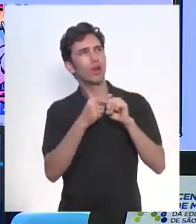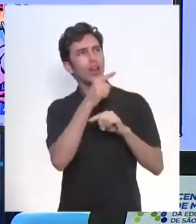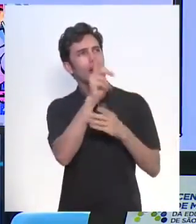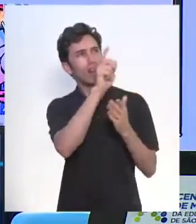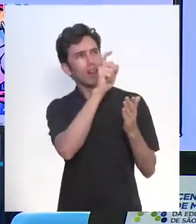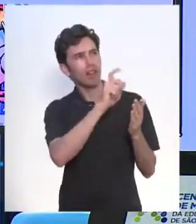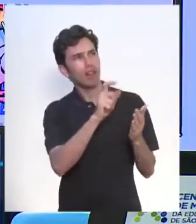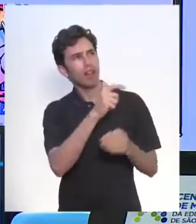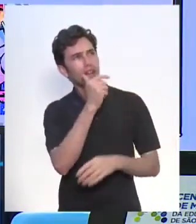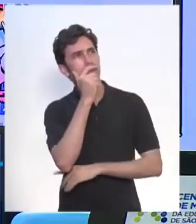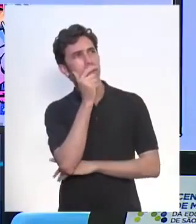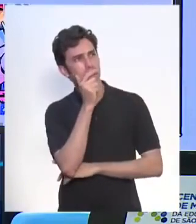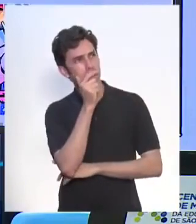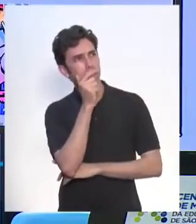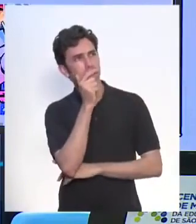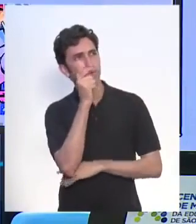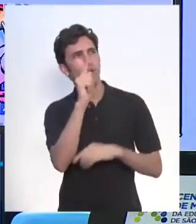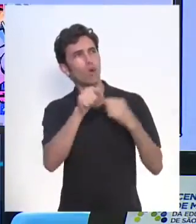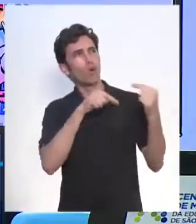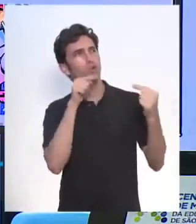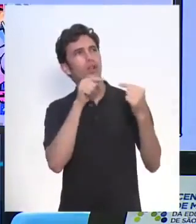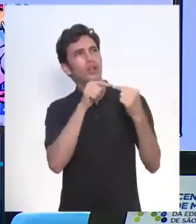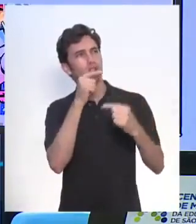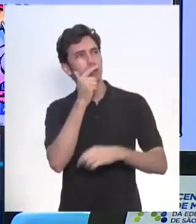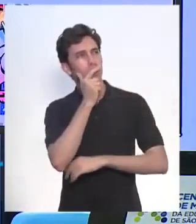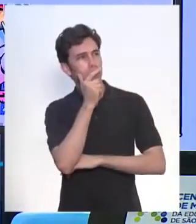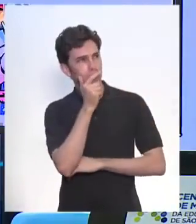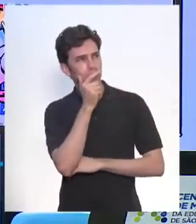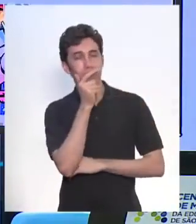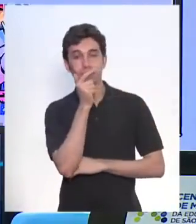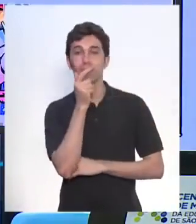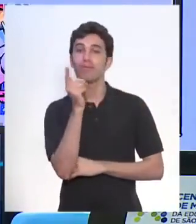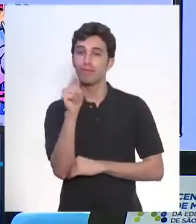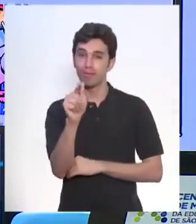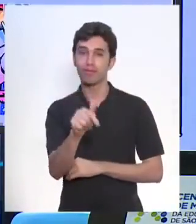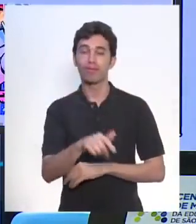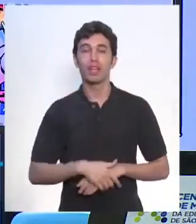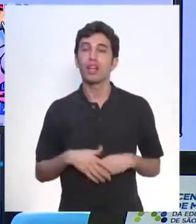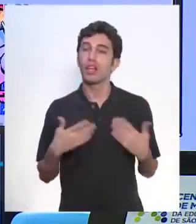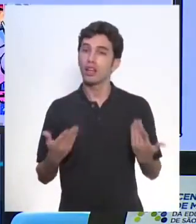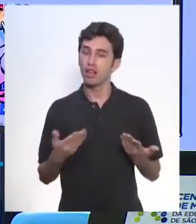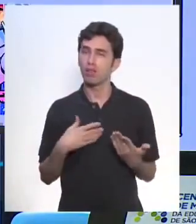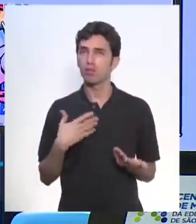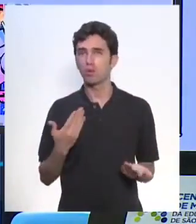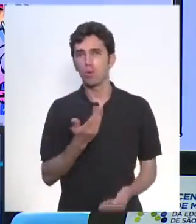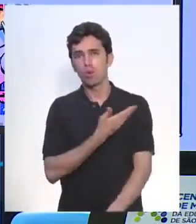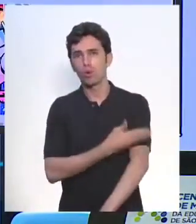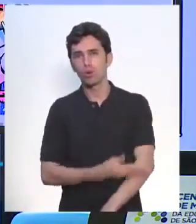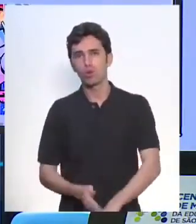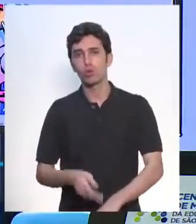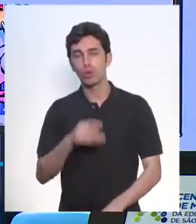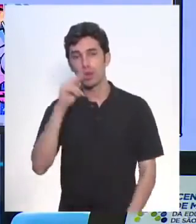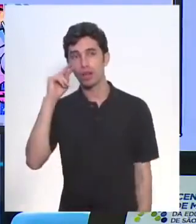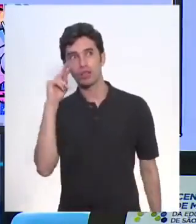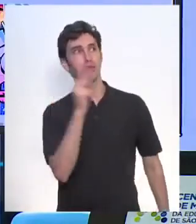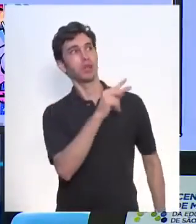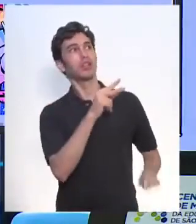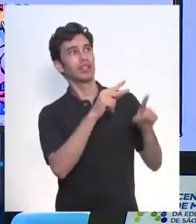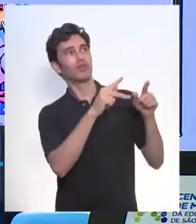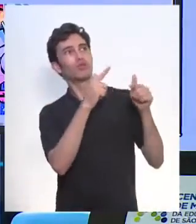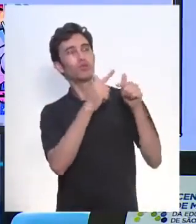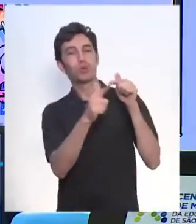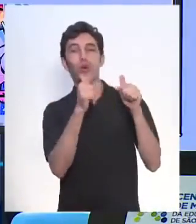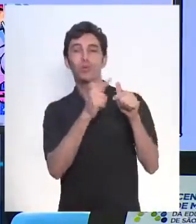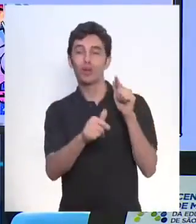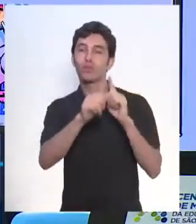obra. Né? Qual é o objetivo dela? Por que ela está ali? Né? Geralmente, claro, para chamar a atenção para algum